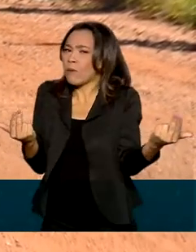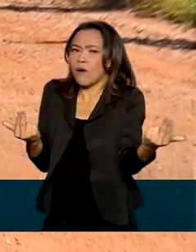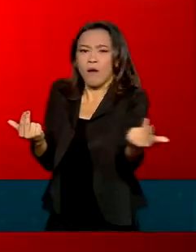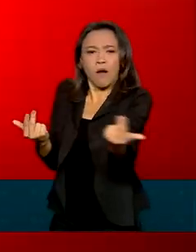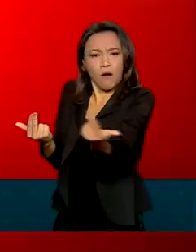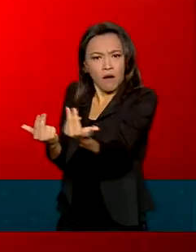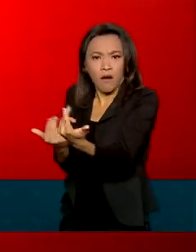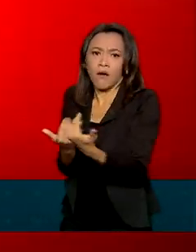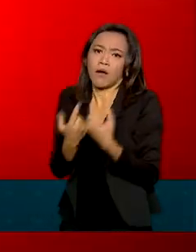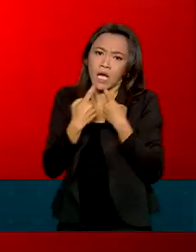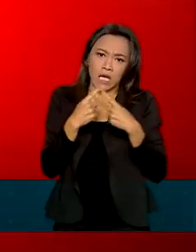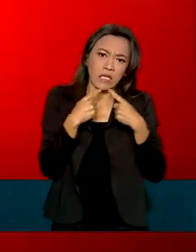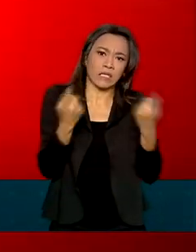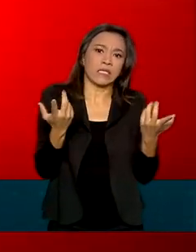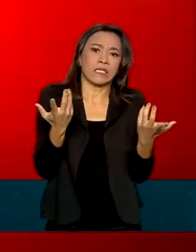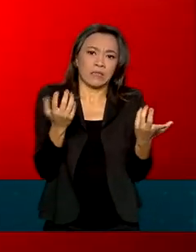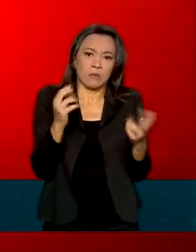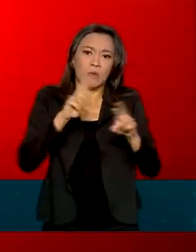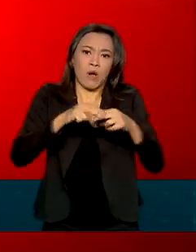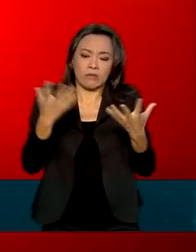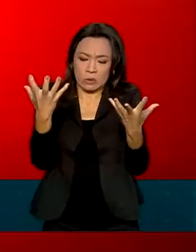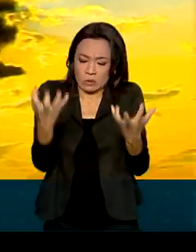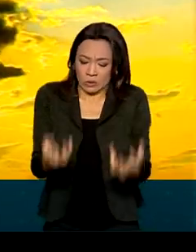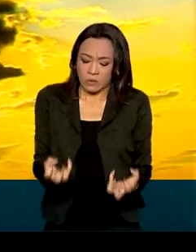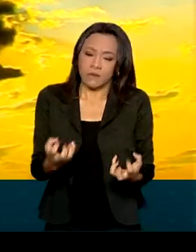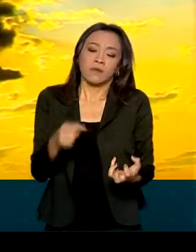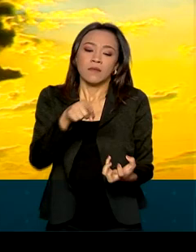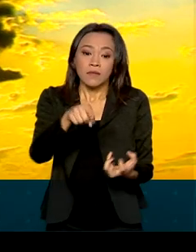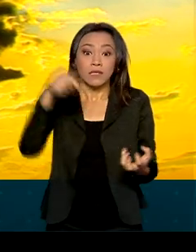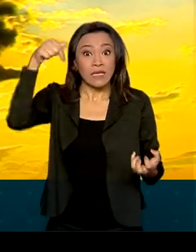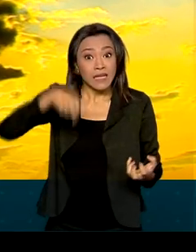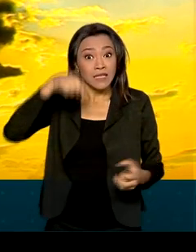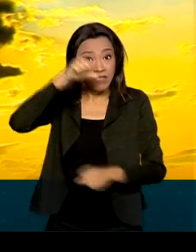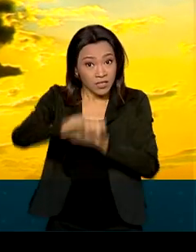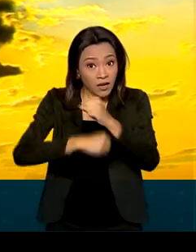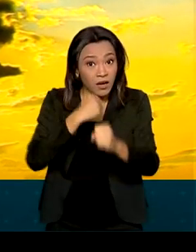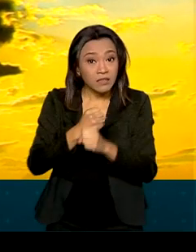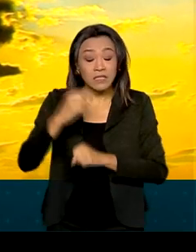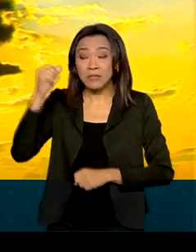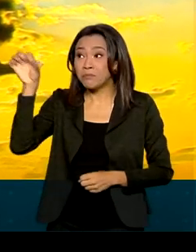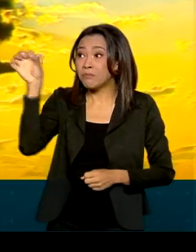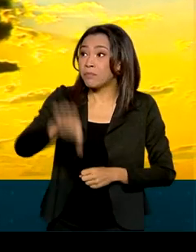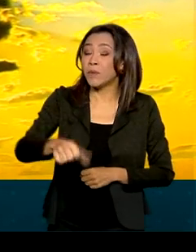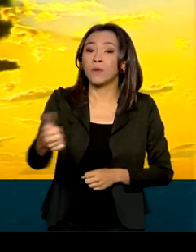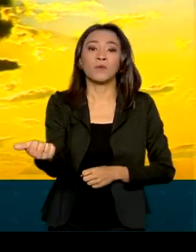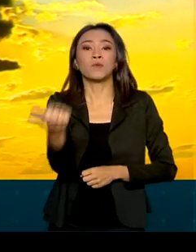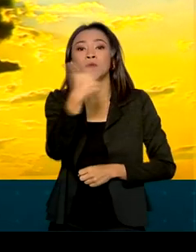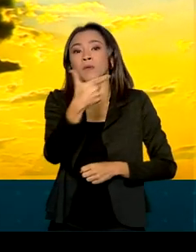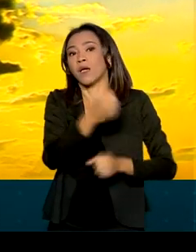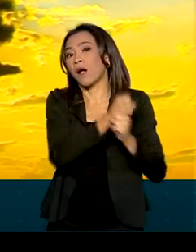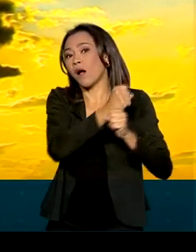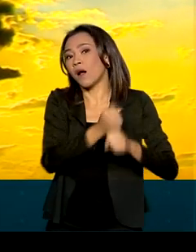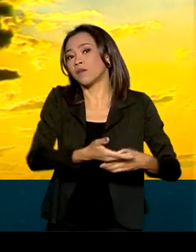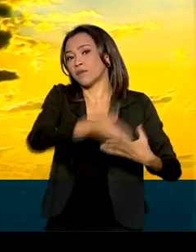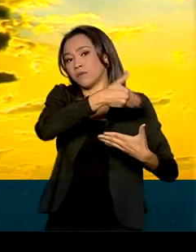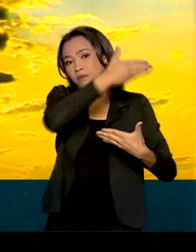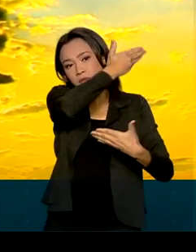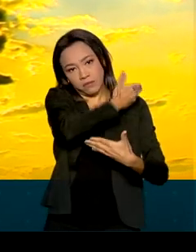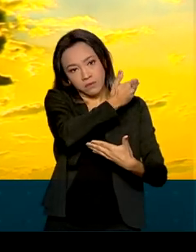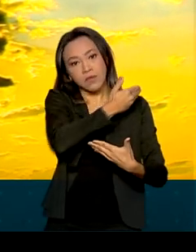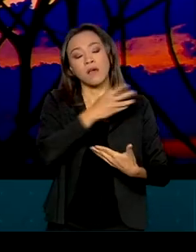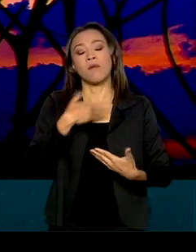do Pantanal. A previsão é que a seca deste ano seja ainda mais severa que a dos anos anteriores. Para ajudar quem